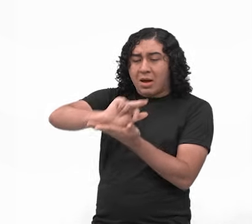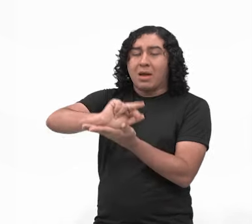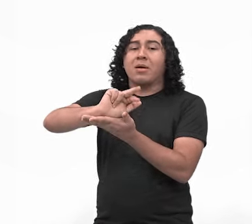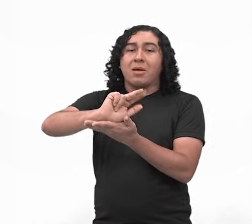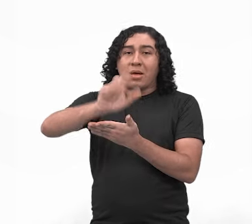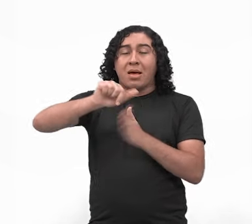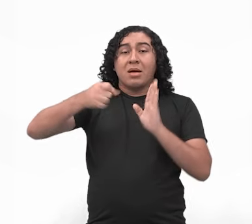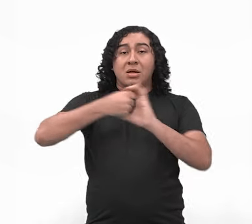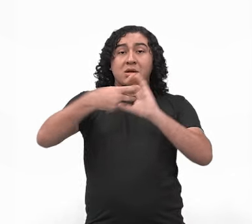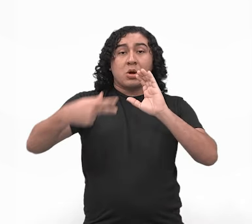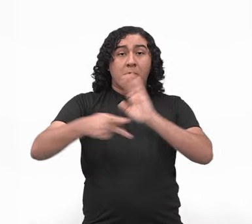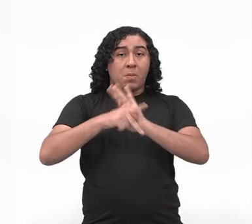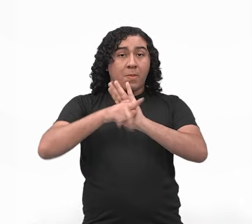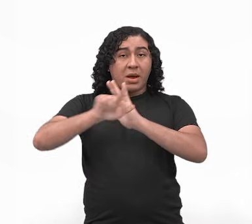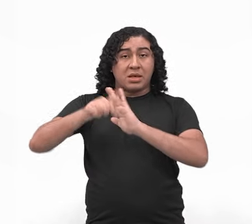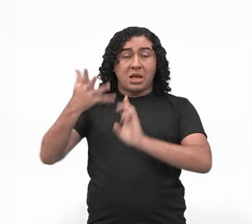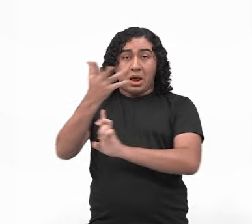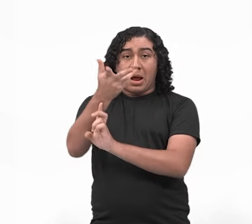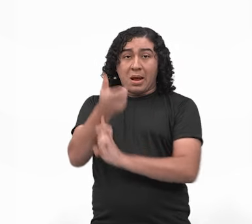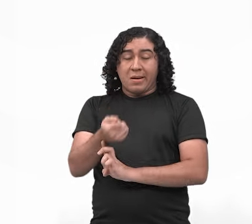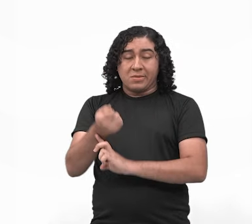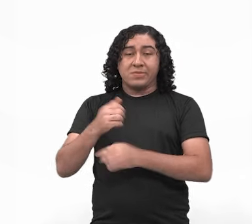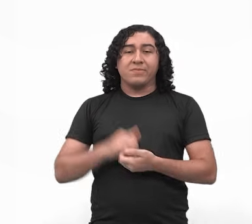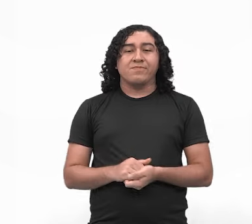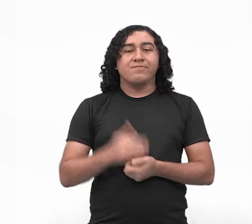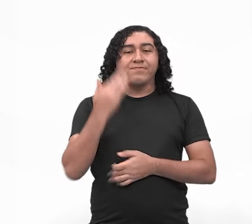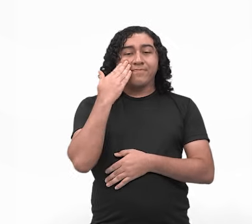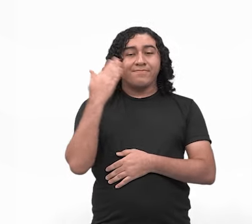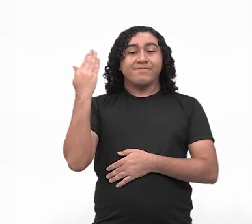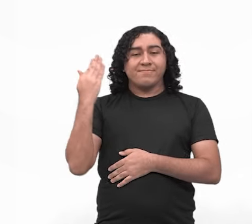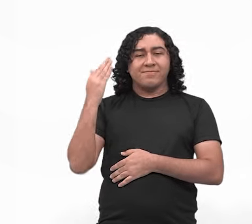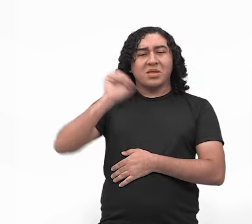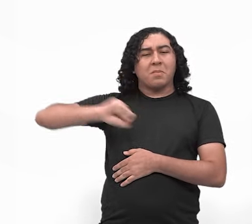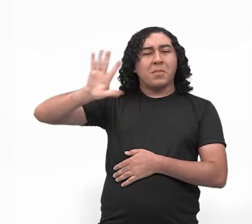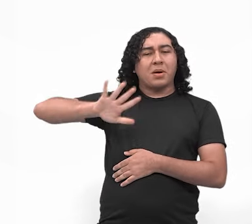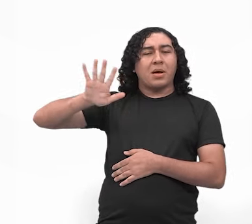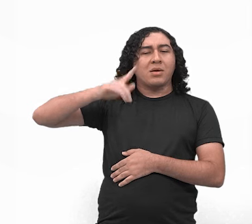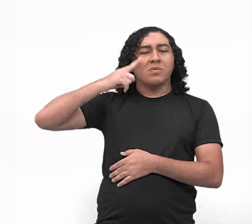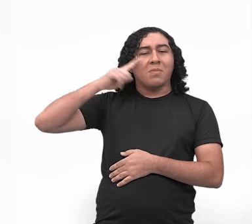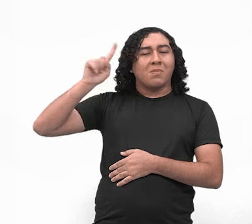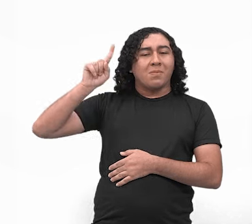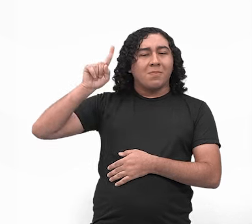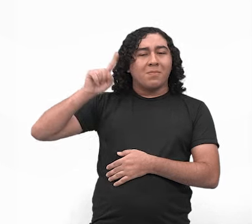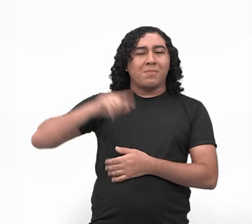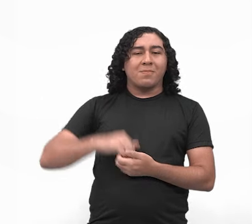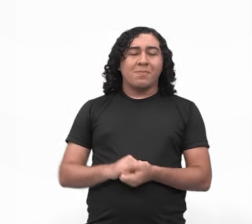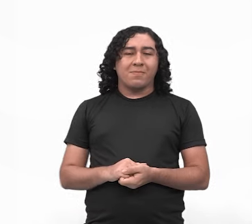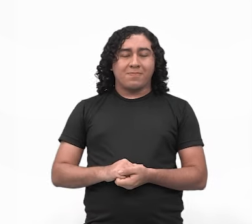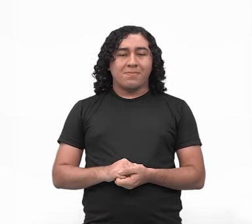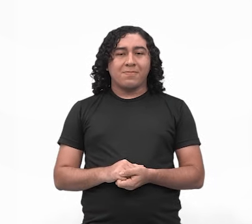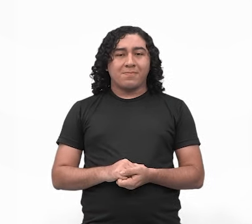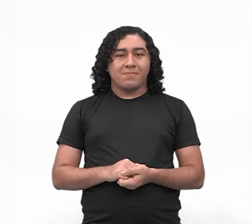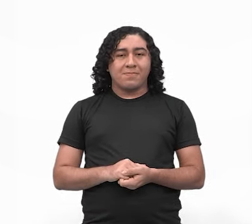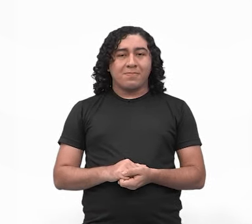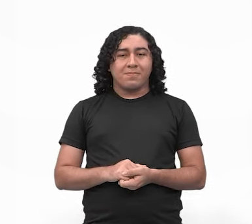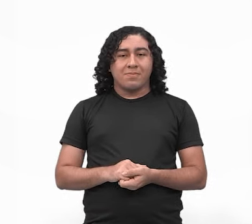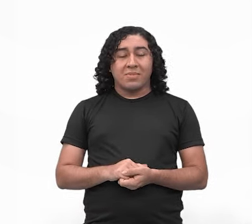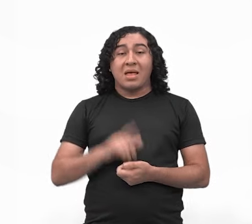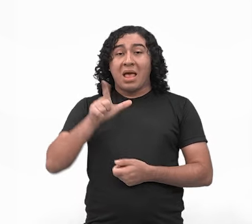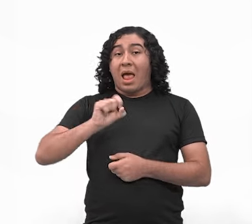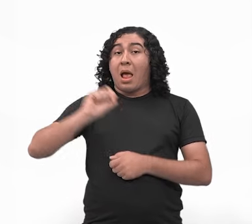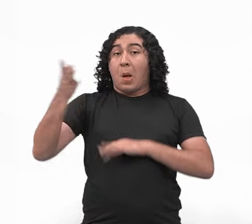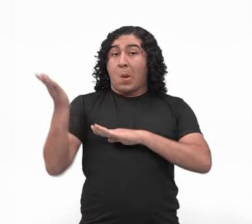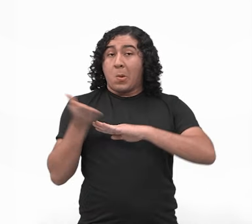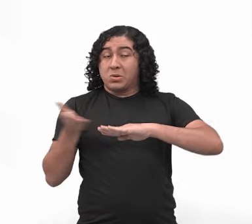arte contemporânea. Vocês estão vendo aí essa imagem que vocês estão vendo? Ela foi inspirada, é uma arte